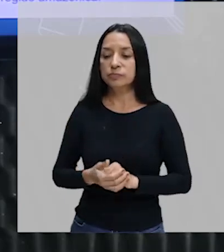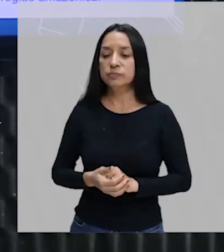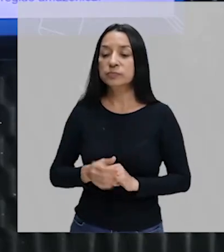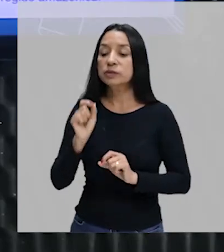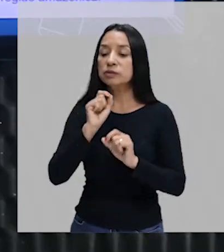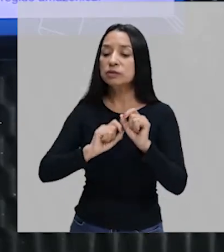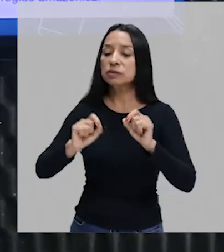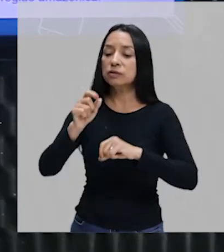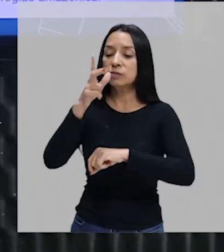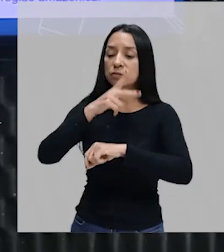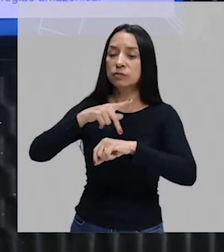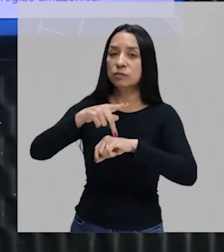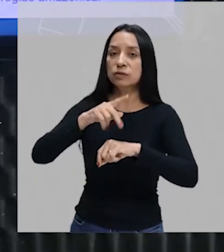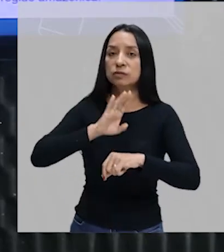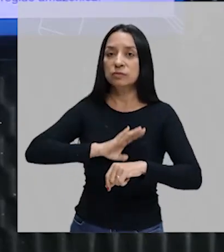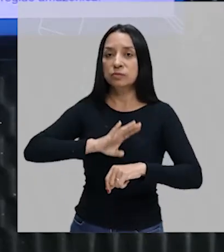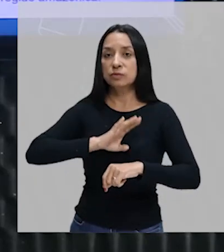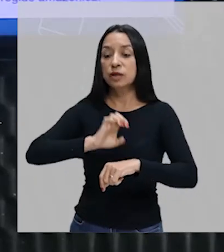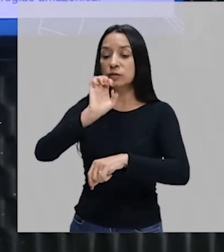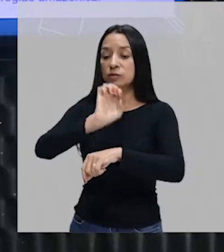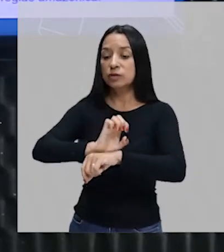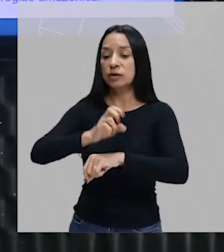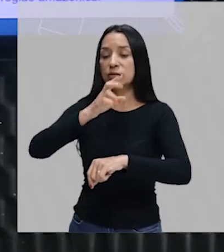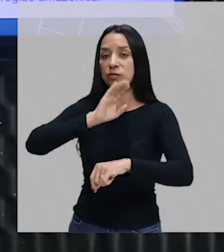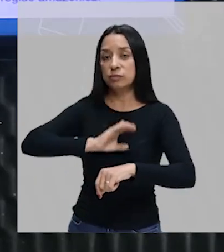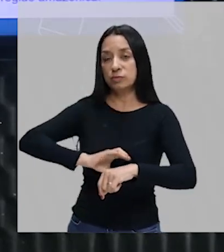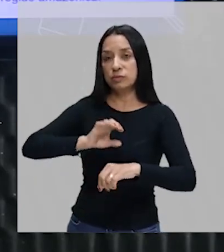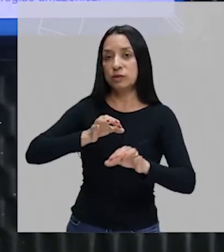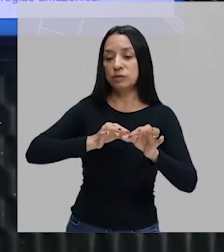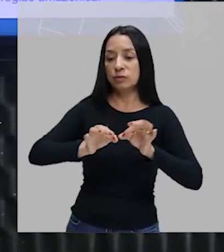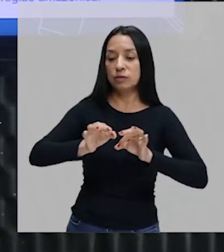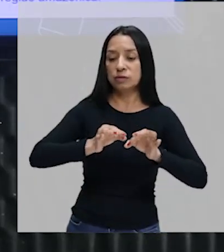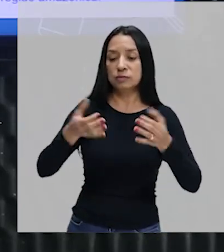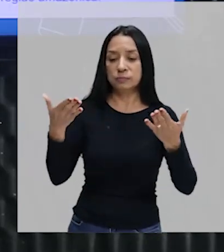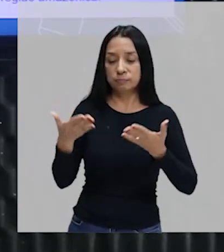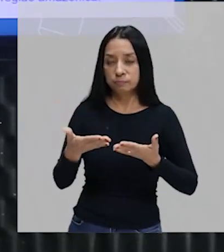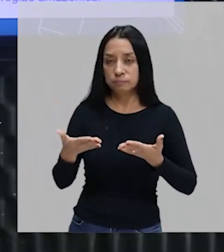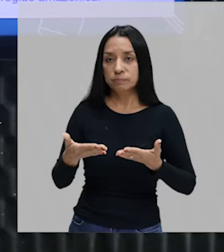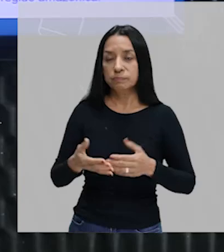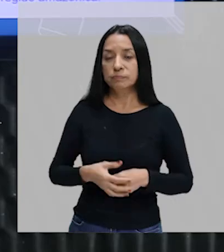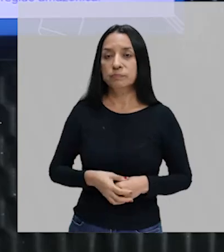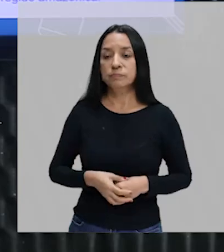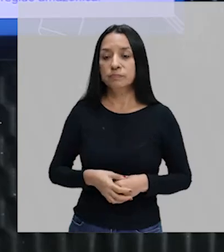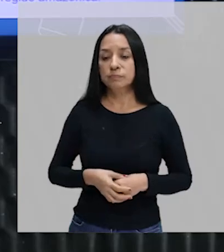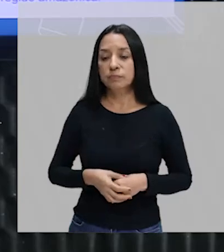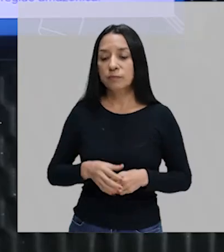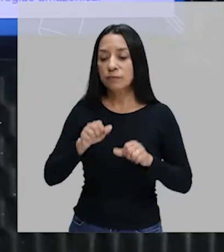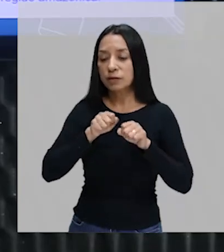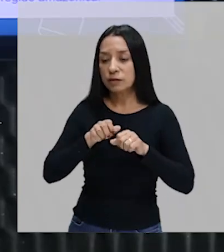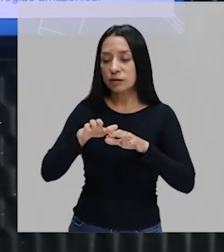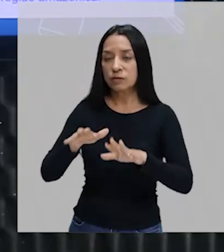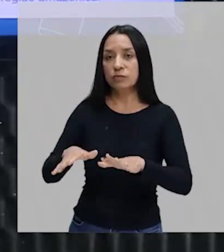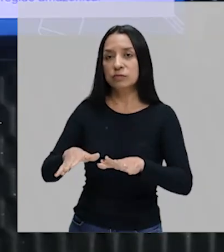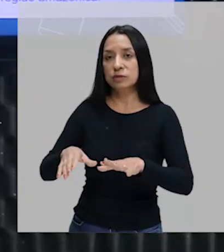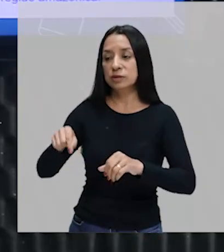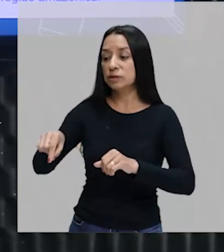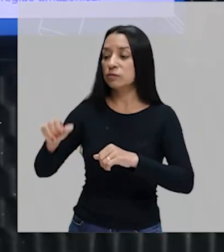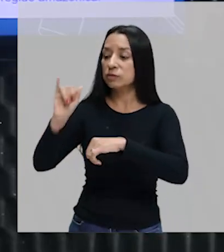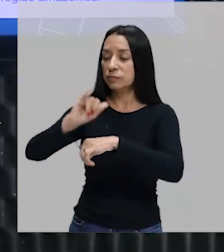que o Estado português, que vai estar organizando a partir de agora a colonização da capitania do